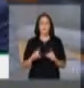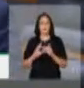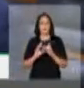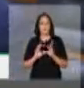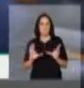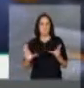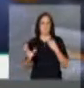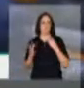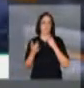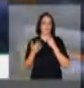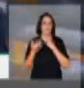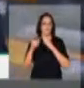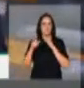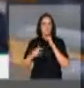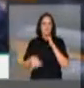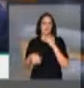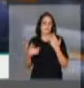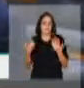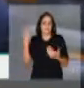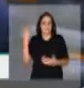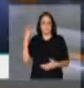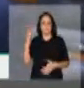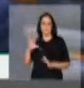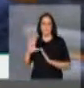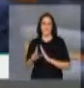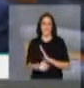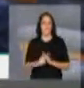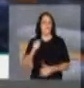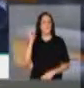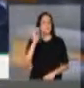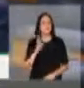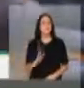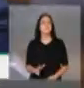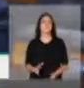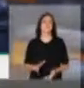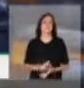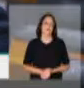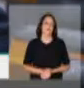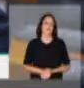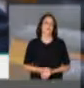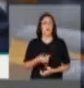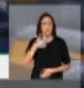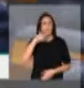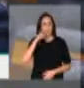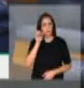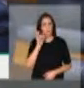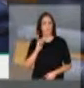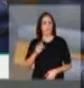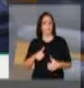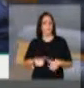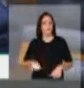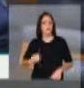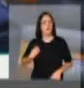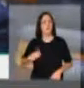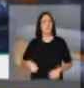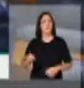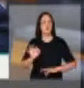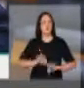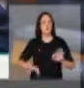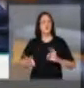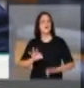A quadrilha que assaltou esse país ontem estava organizada para